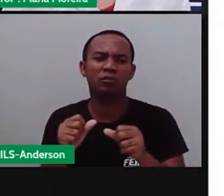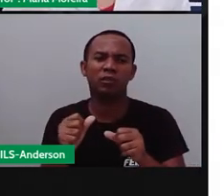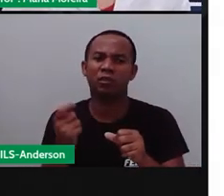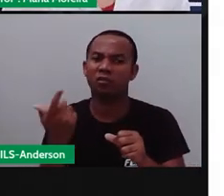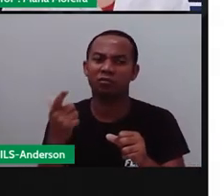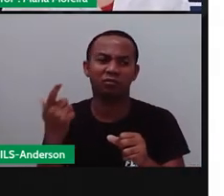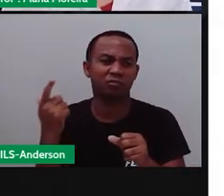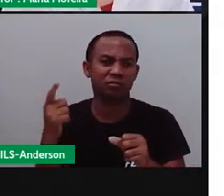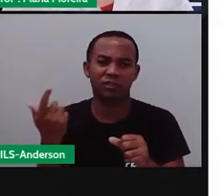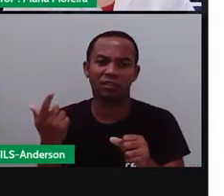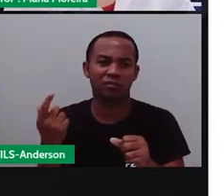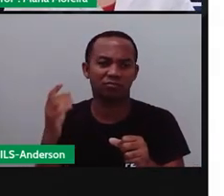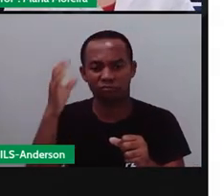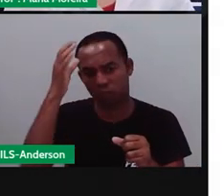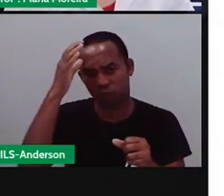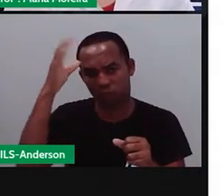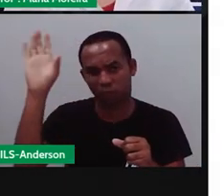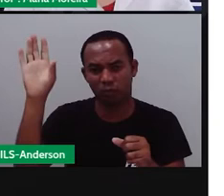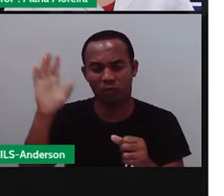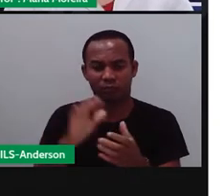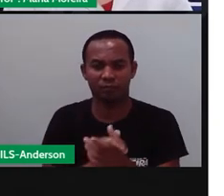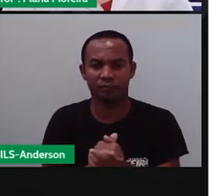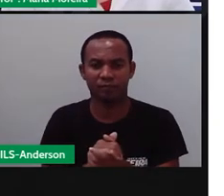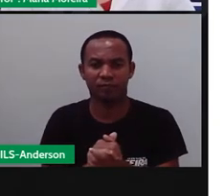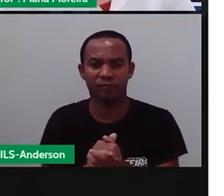parte dessa cultura.